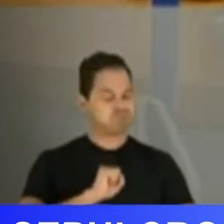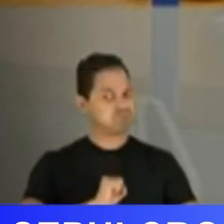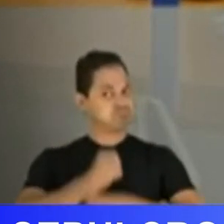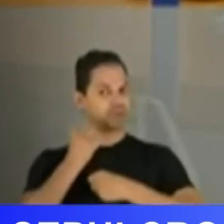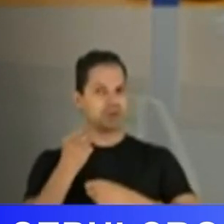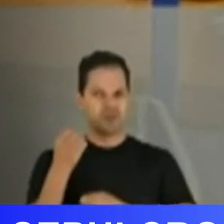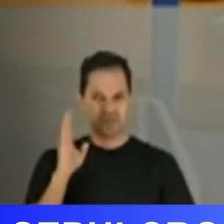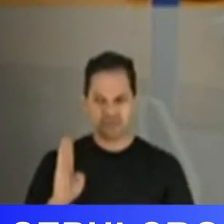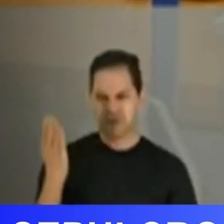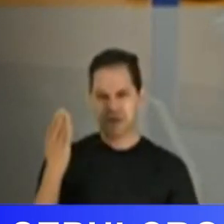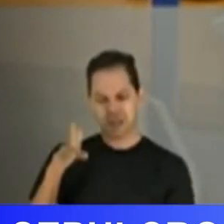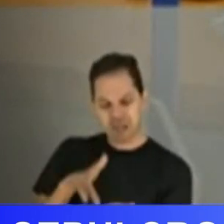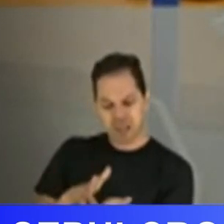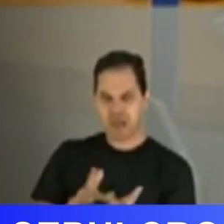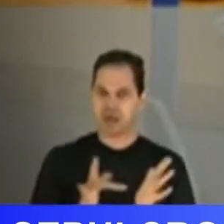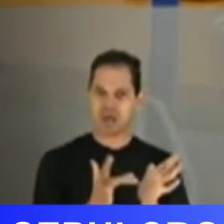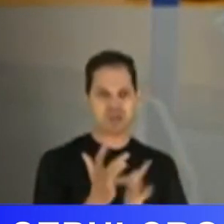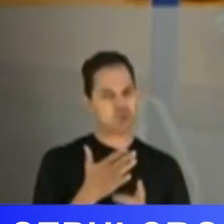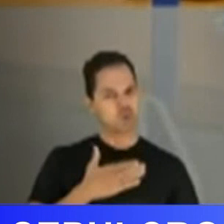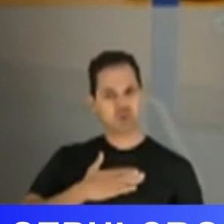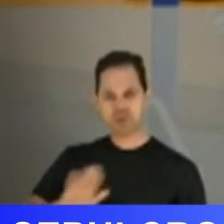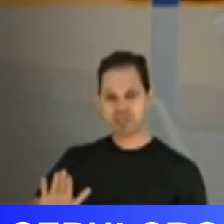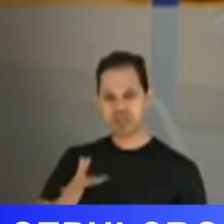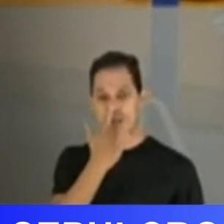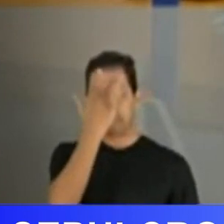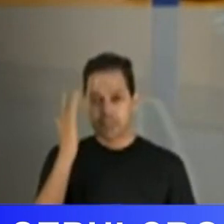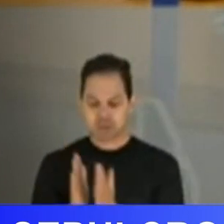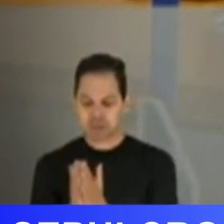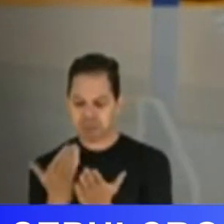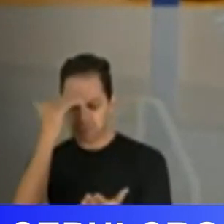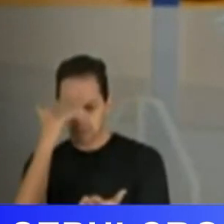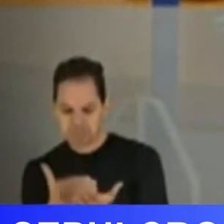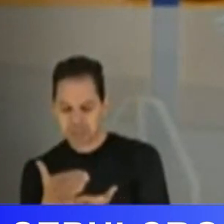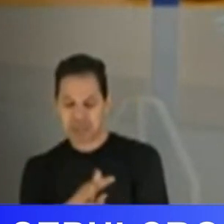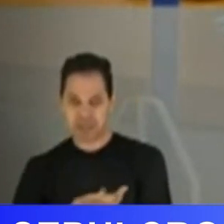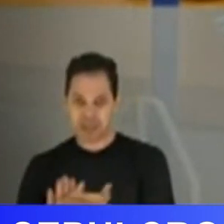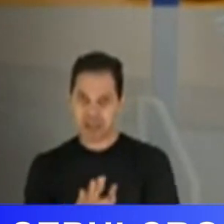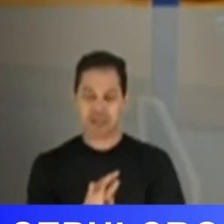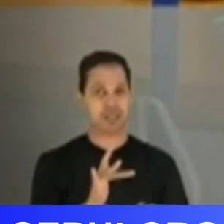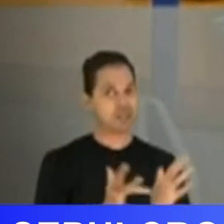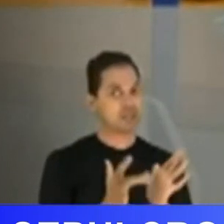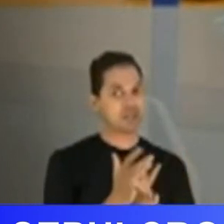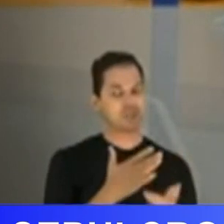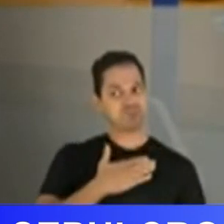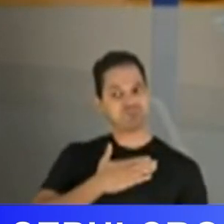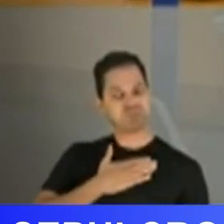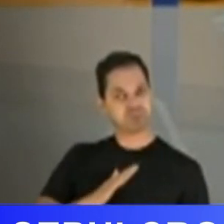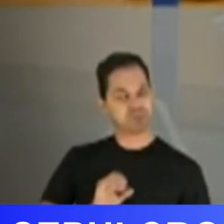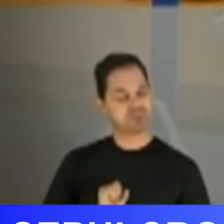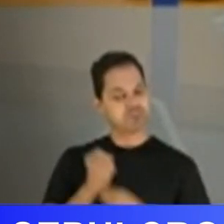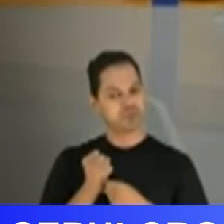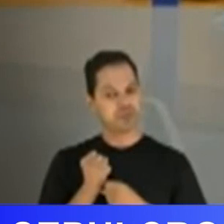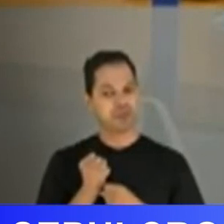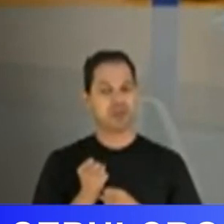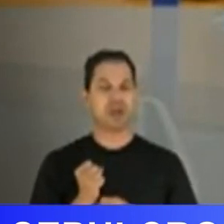hipocrisia. Ele era muito revoltado quando alguém não cumpria aquilo que ele determinava. E algumas vezes ele foi até um pouco